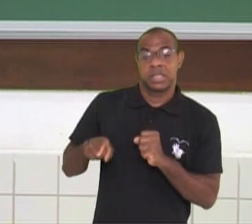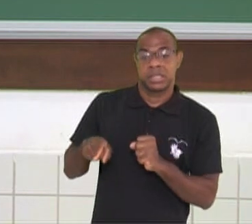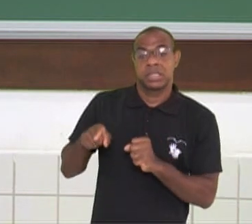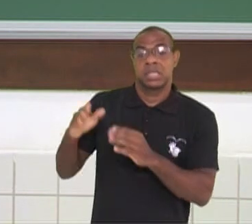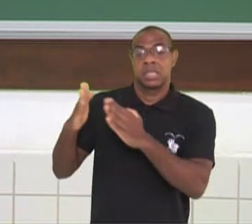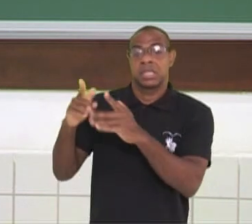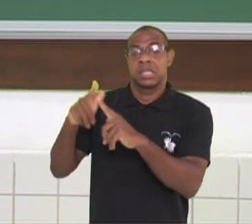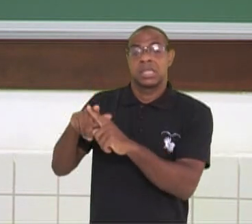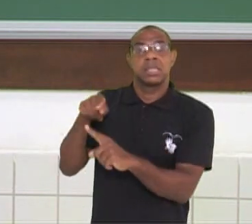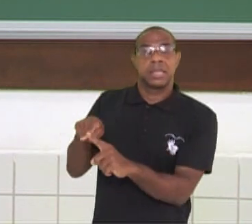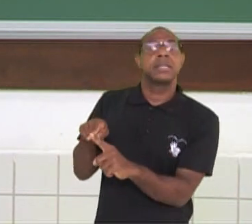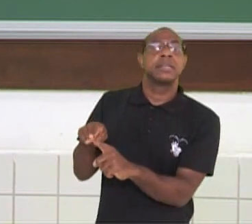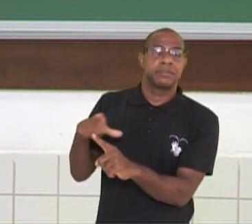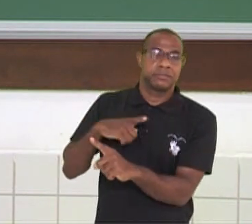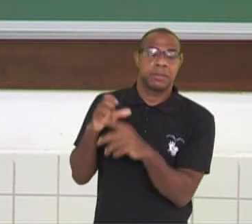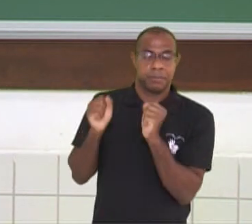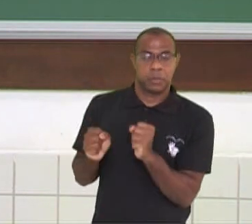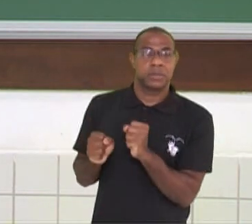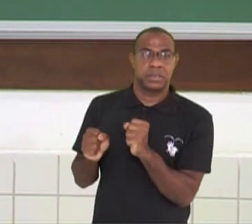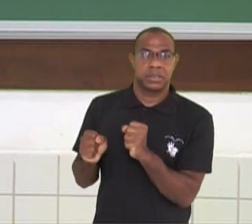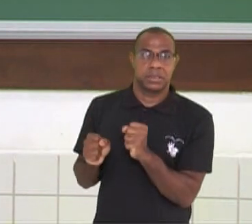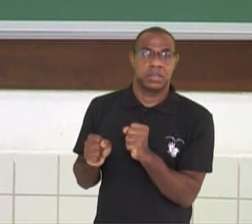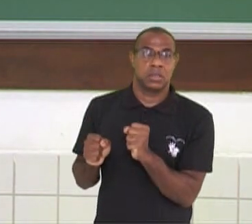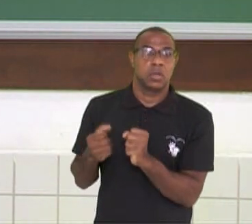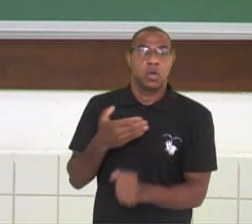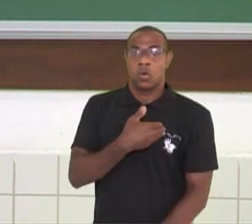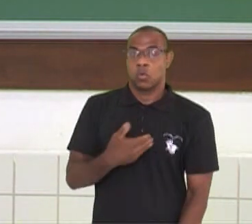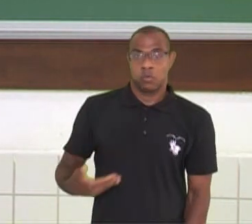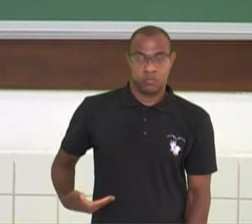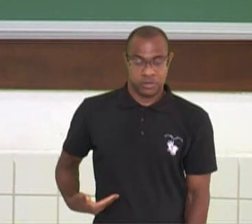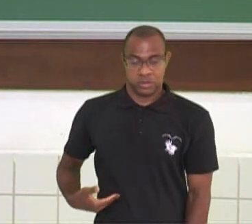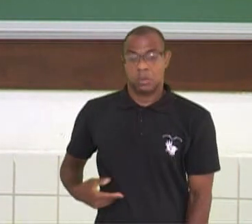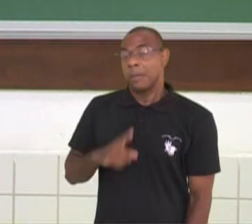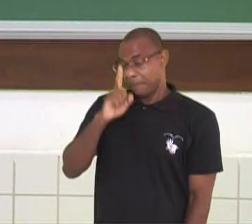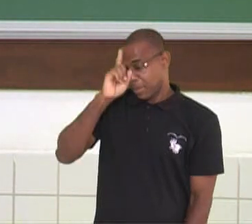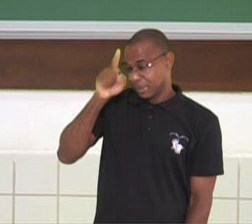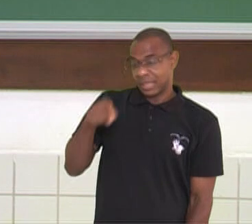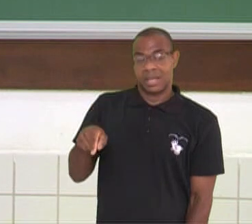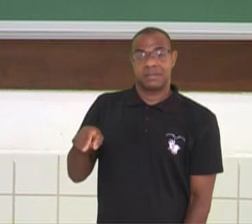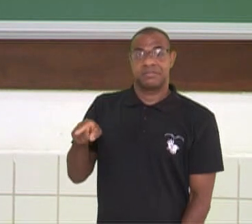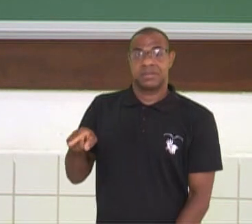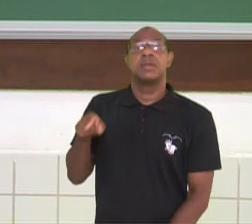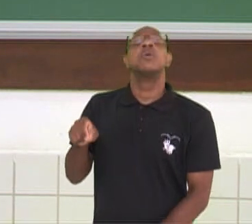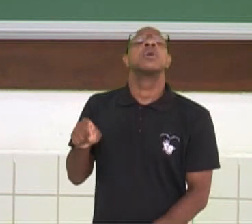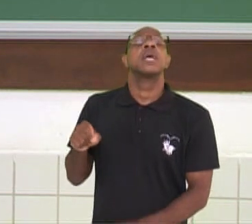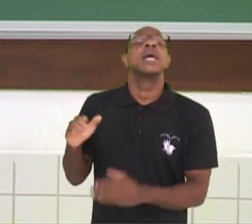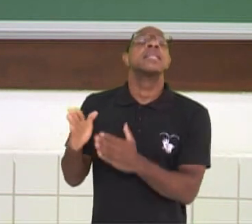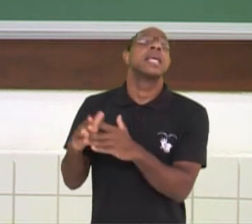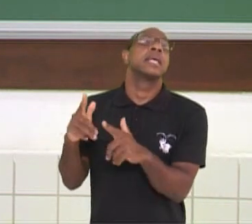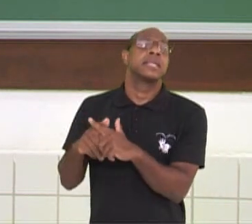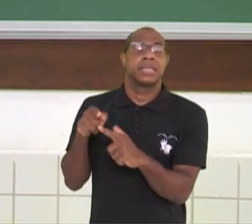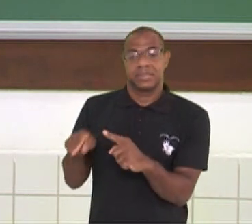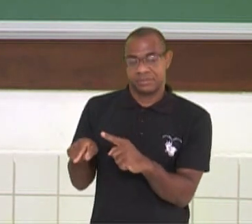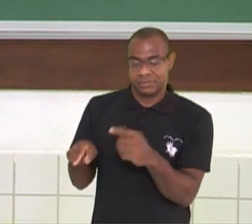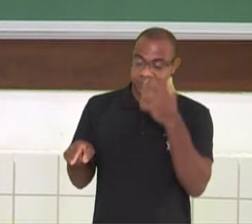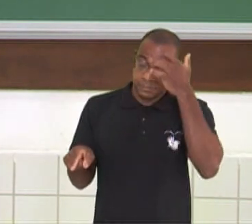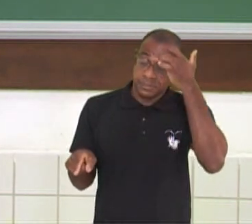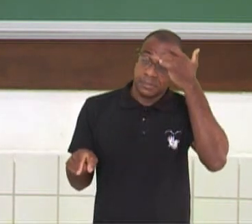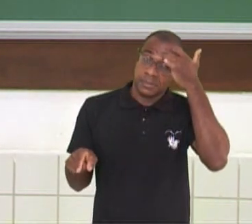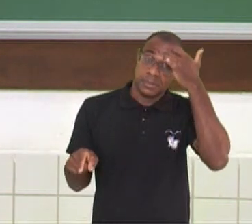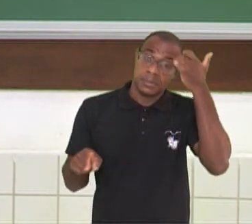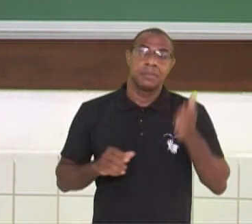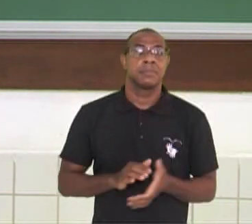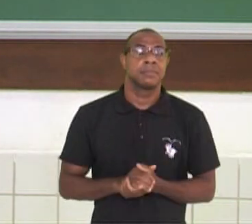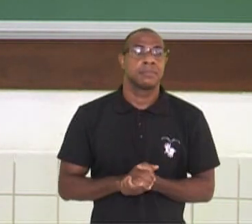Brasil. O Brasil era um país de religião oficial, o Brasil era católico oficialmente, e o Império tinha poderes sobre a